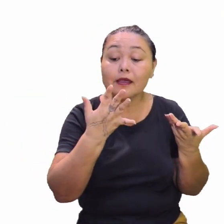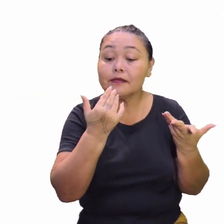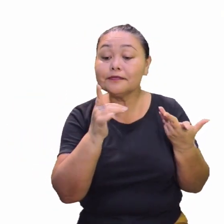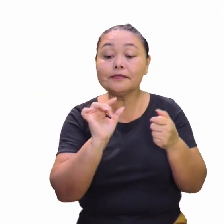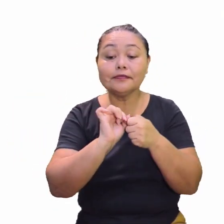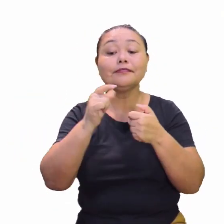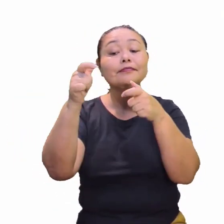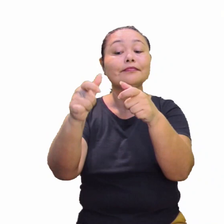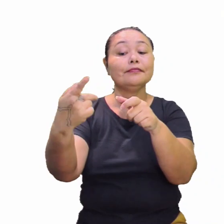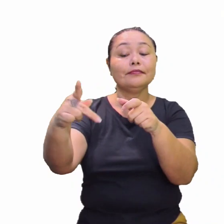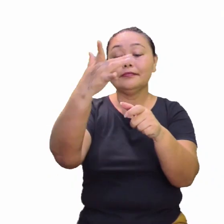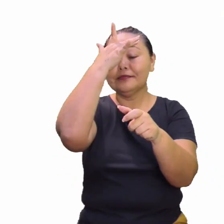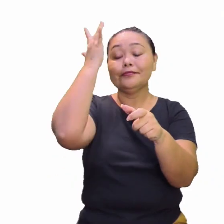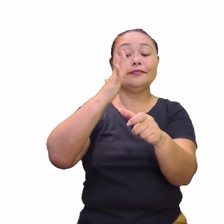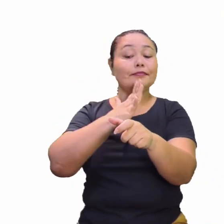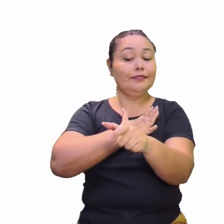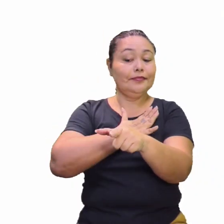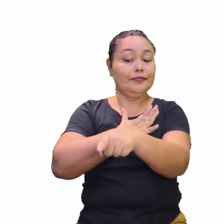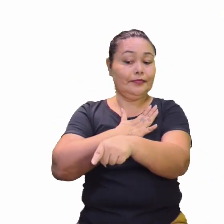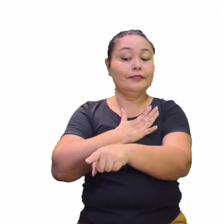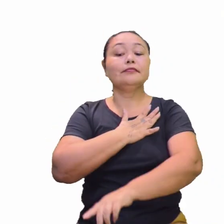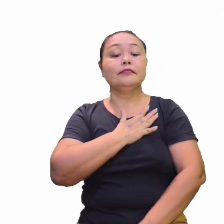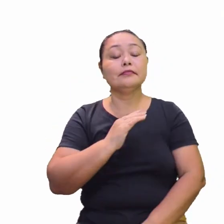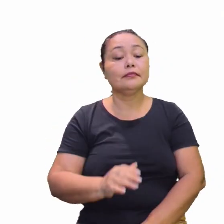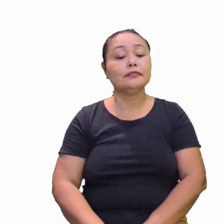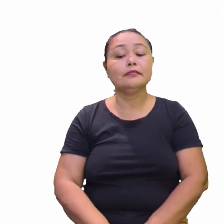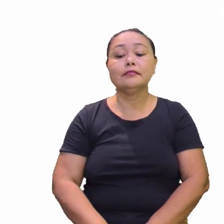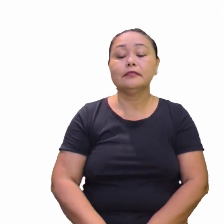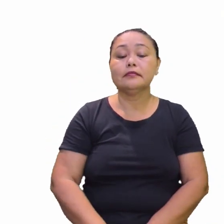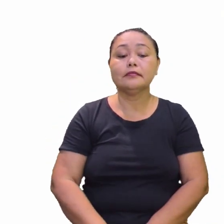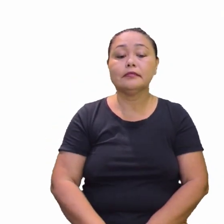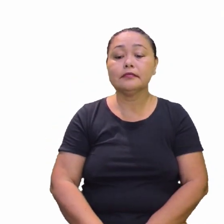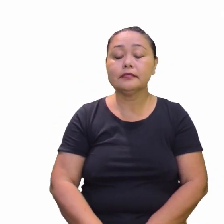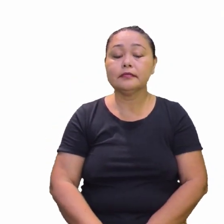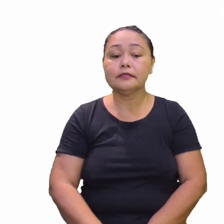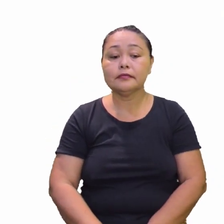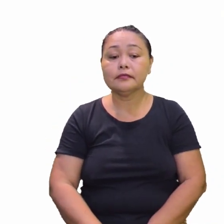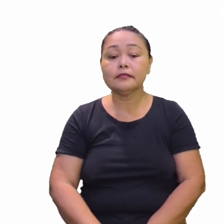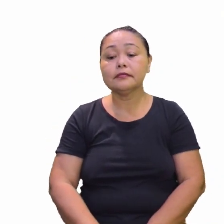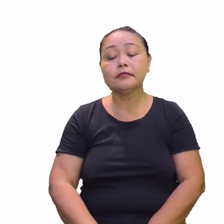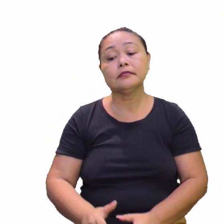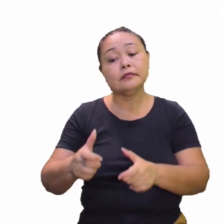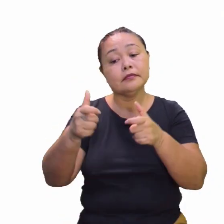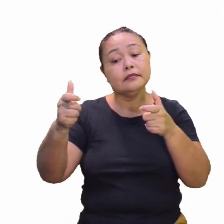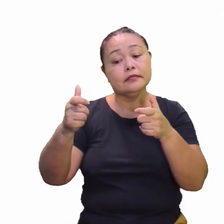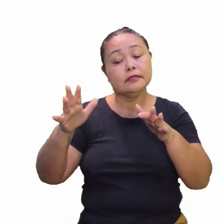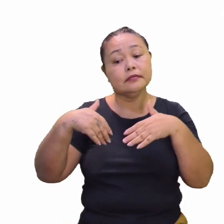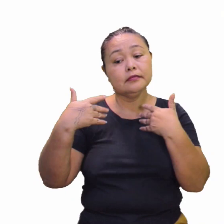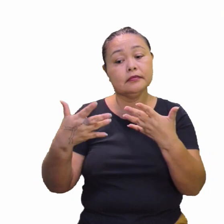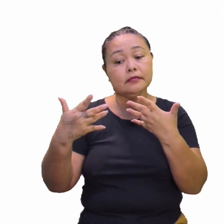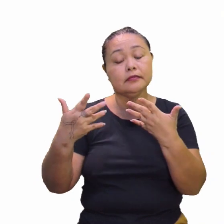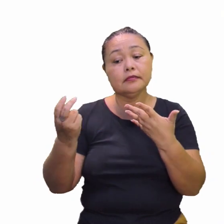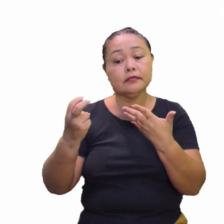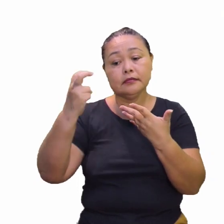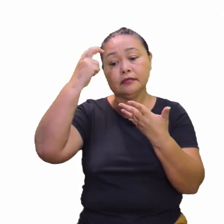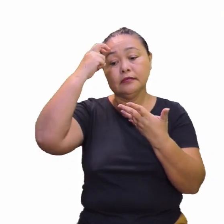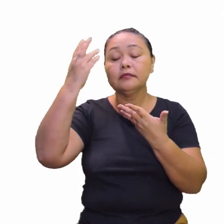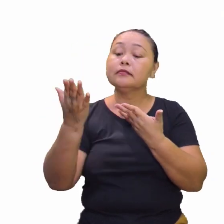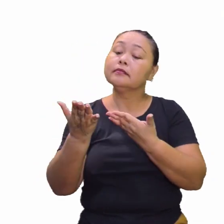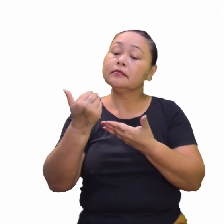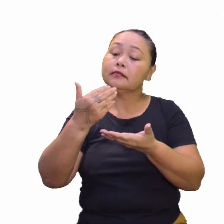daquela que as pessoas gostam lá, né? Então, exatamente. Acaba aumentando a sua